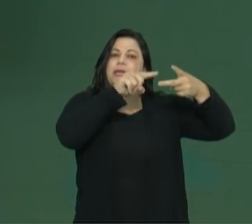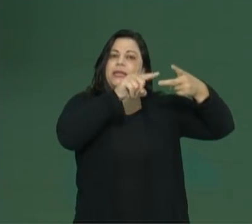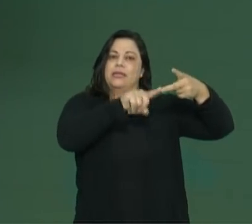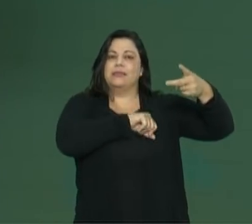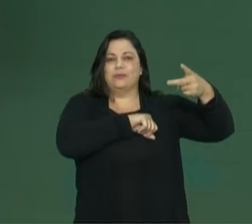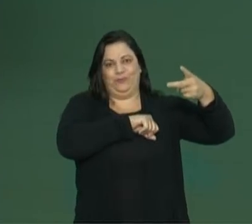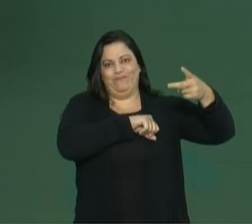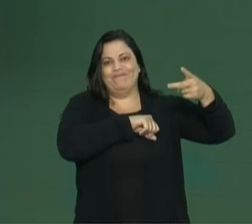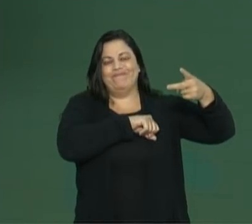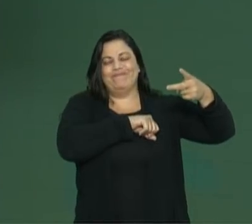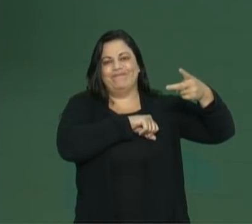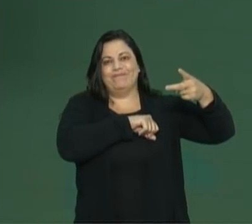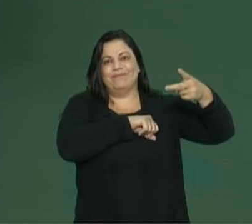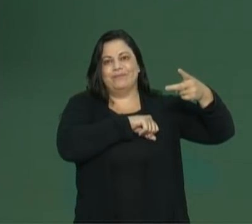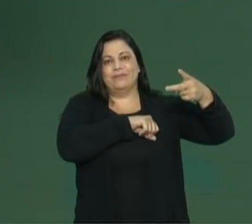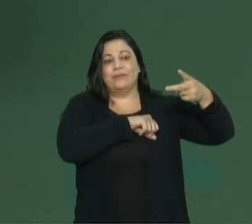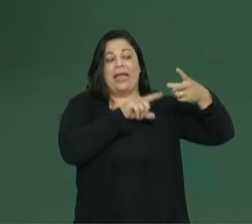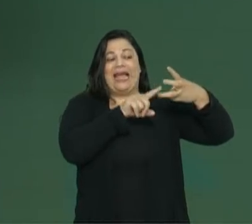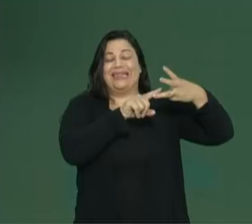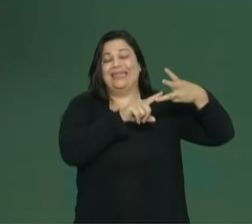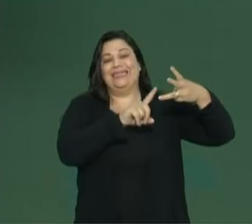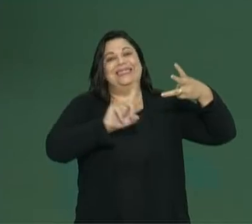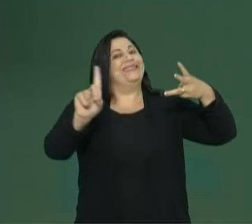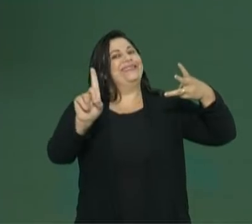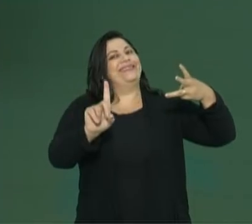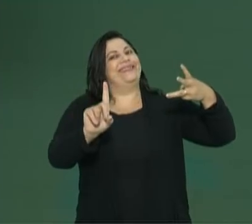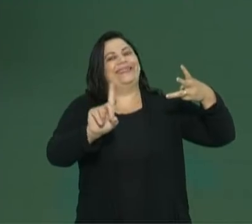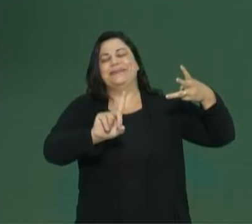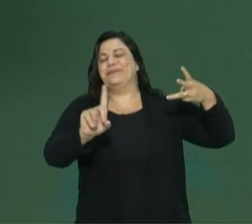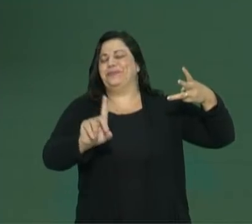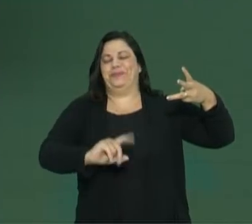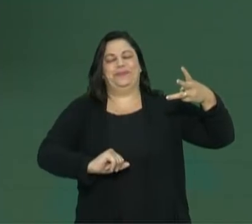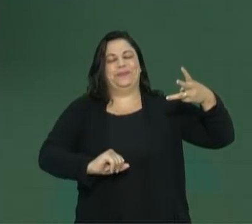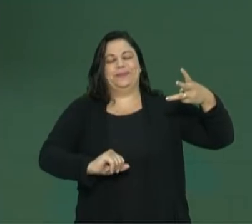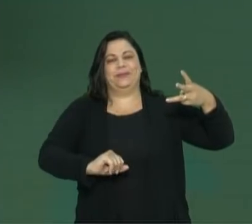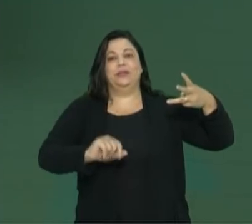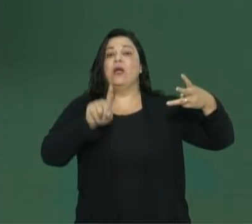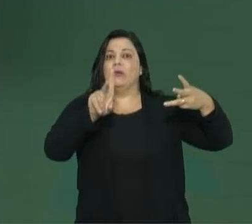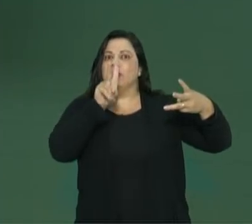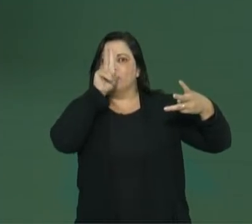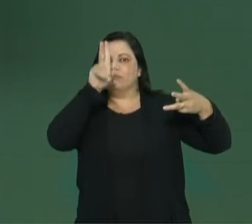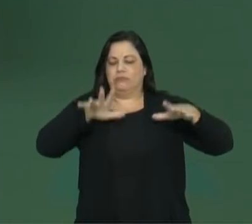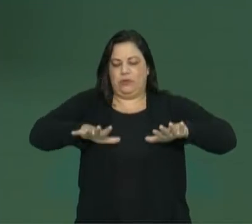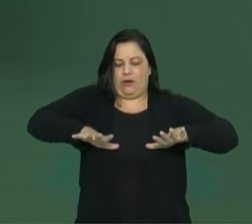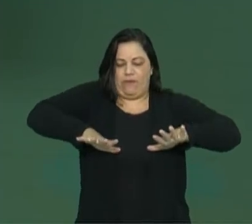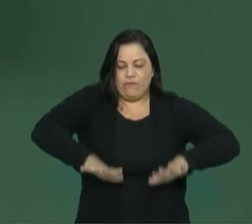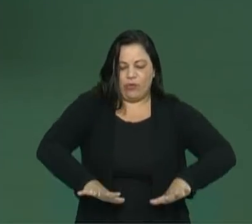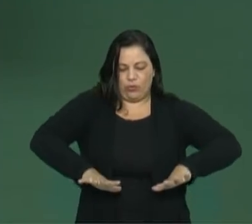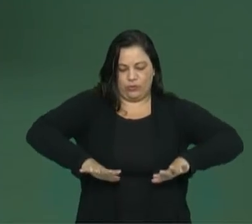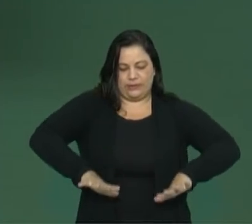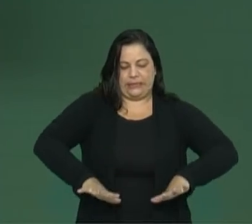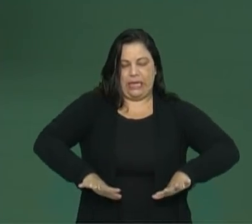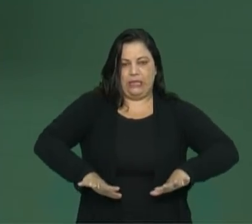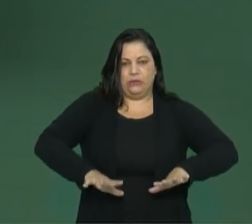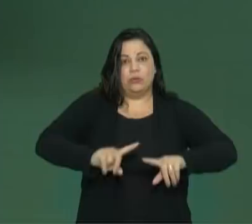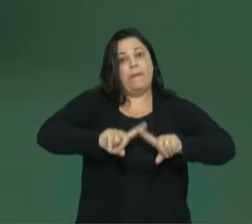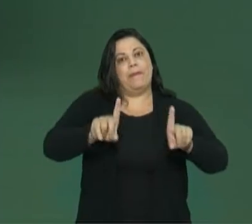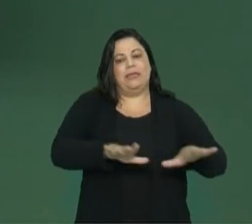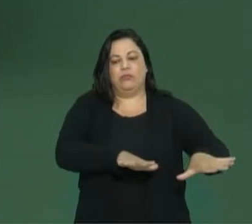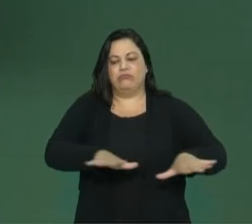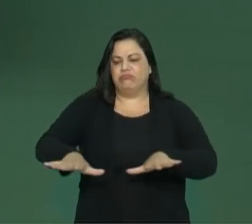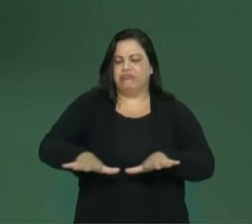na segunda situação. Na terceira, apesar de nós termos aplicado uma força, não houve a realização de